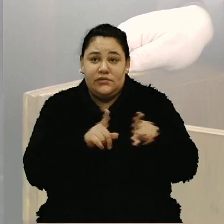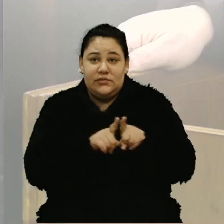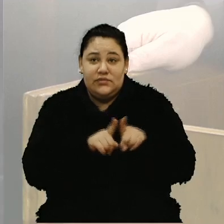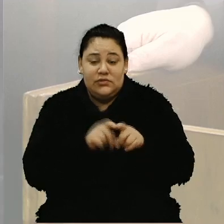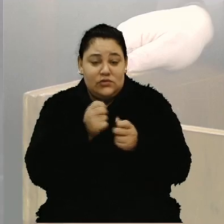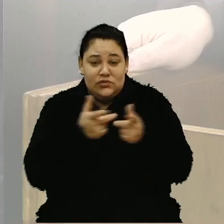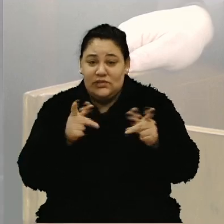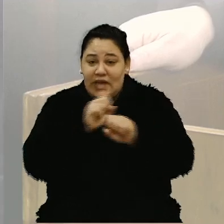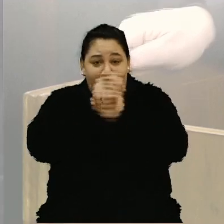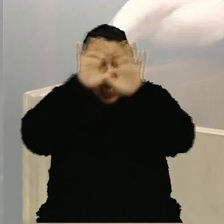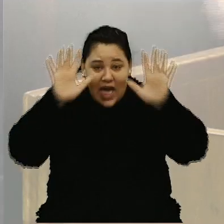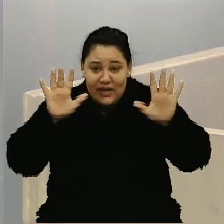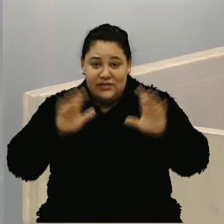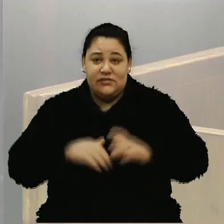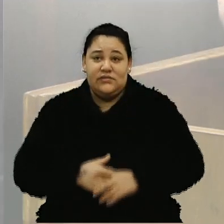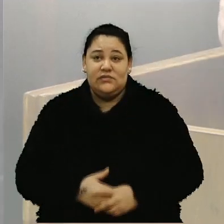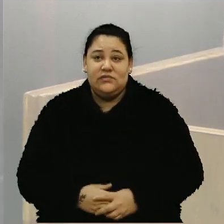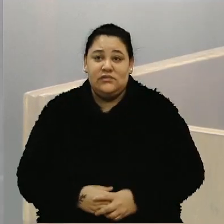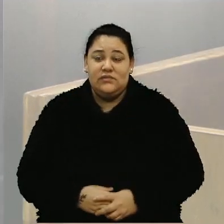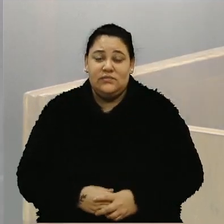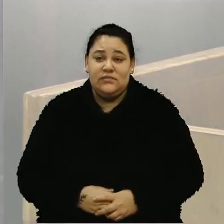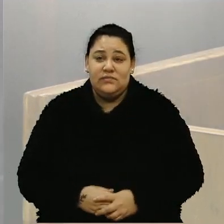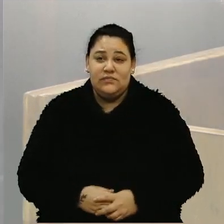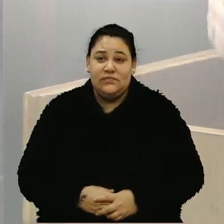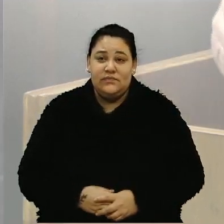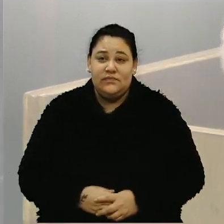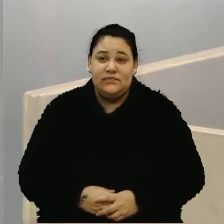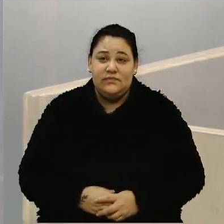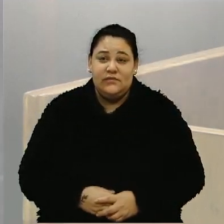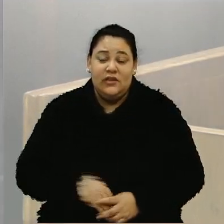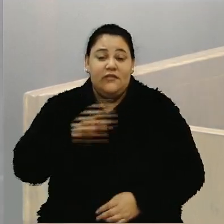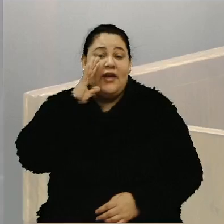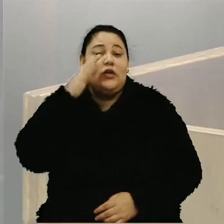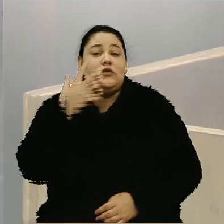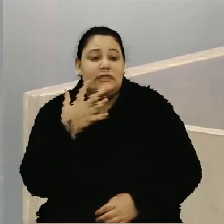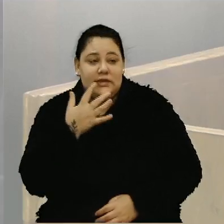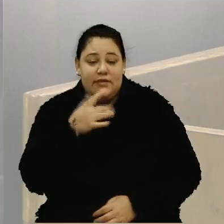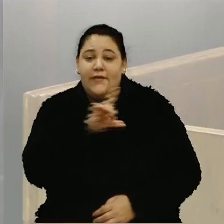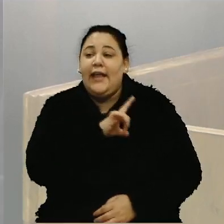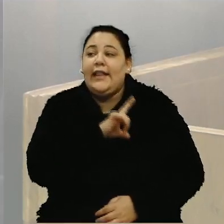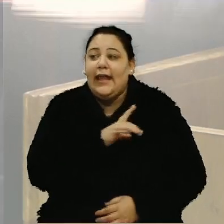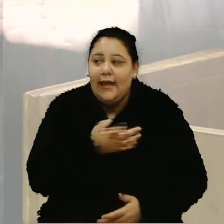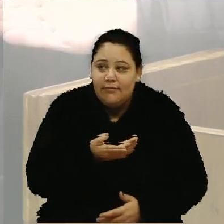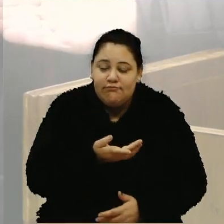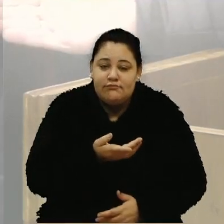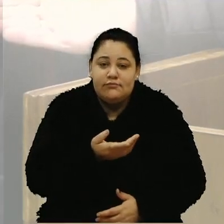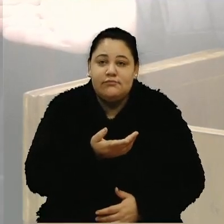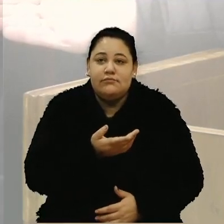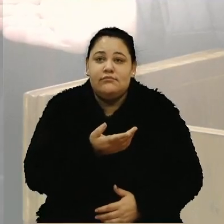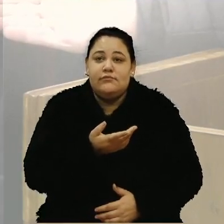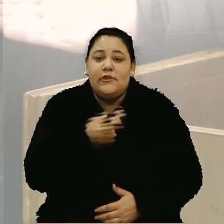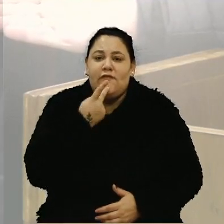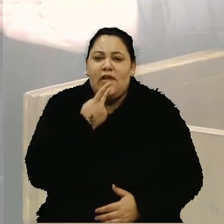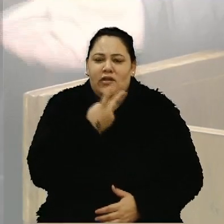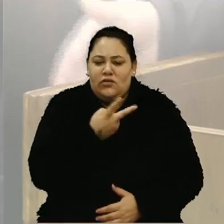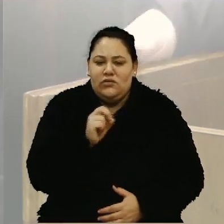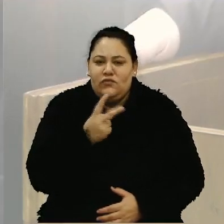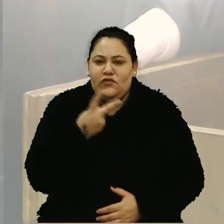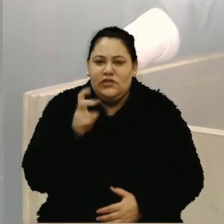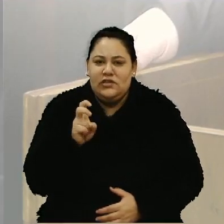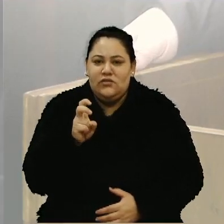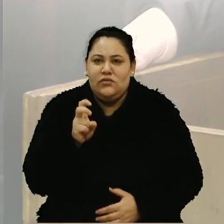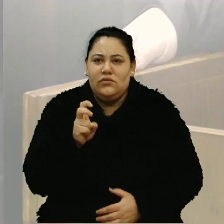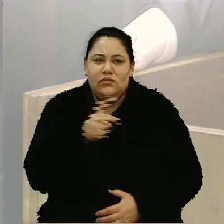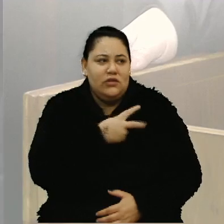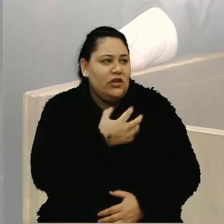situações claras. Vai ser, vai sair, vai ter. Anunciaram para 2025, mas de que forma? O senhor